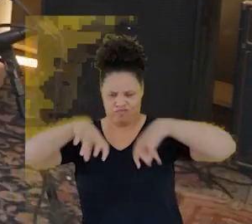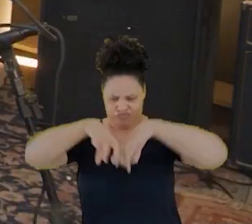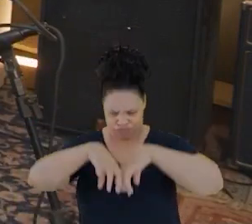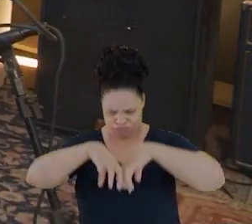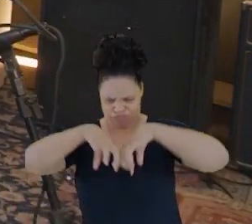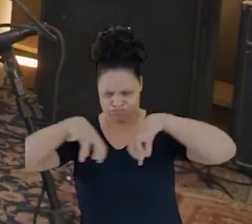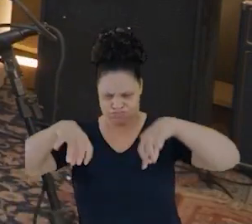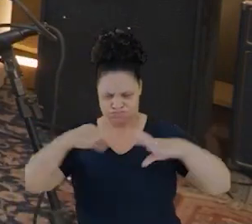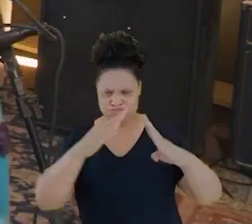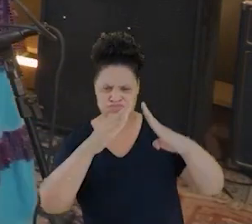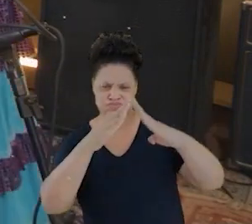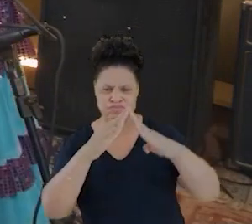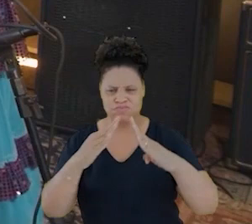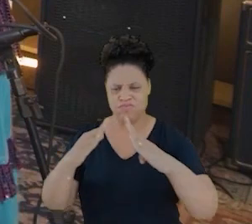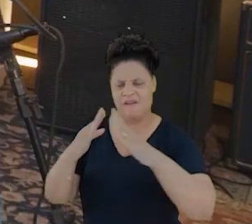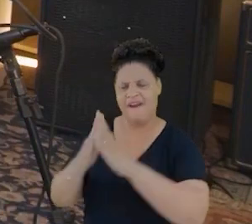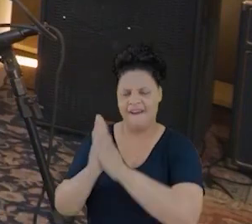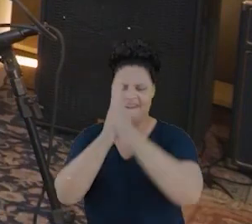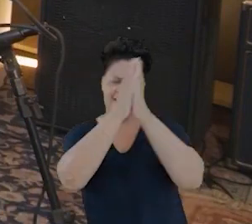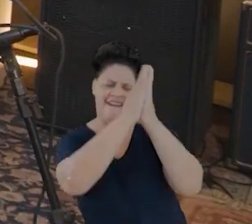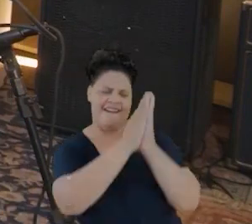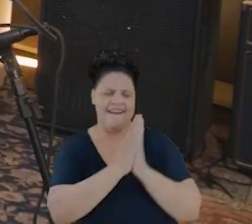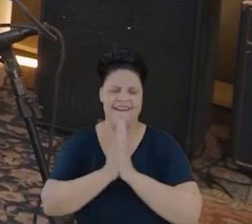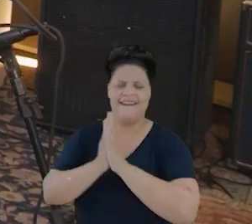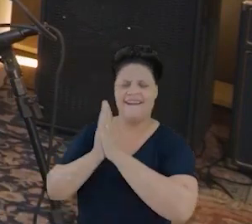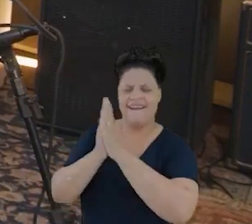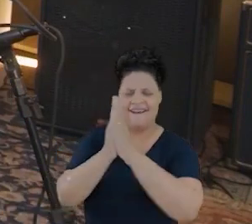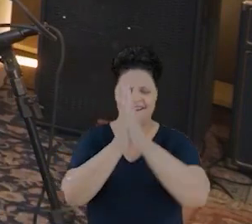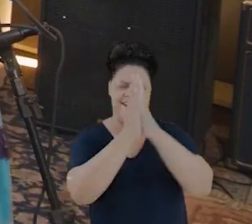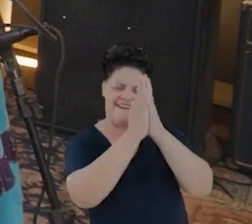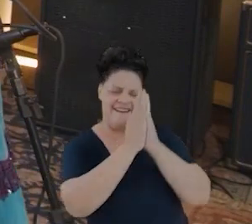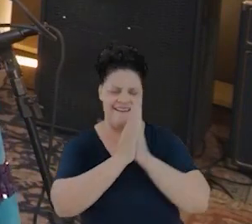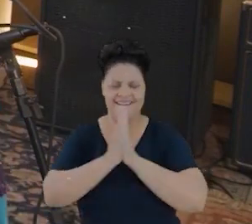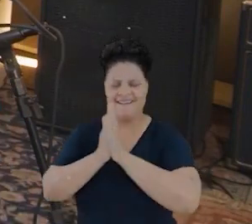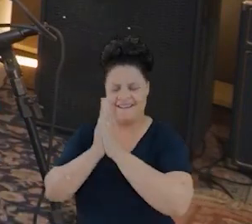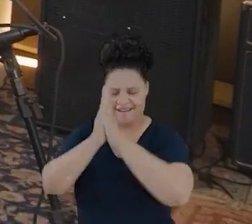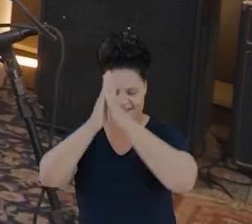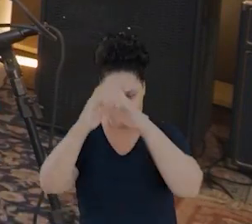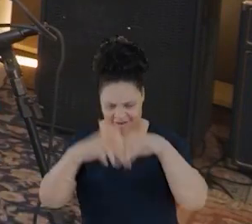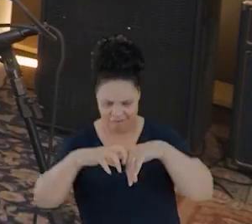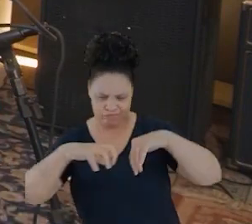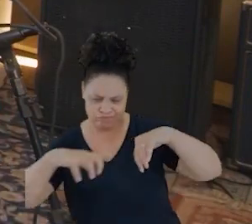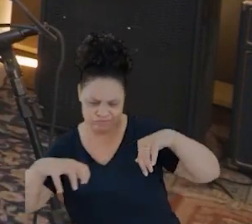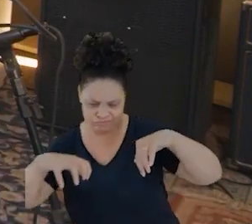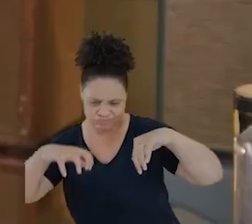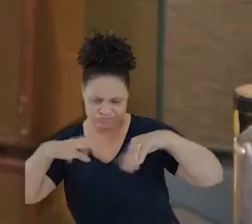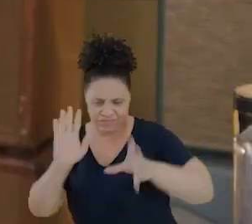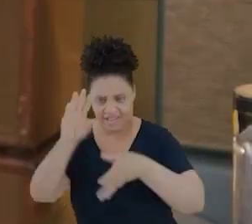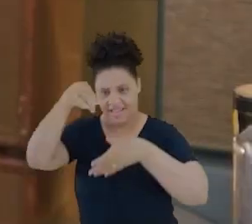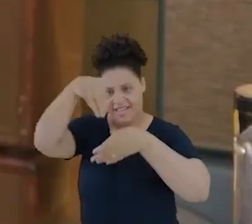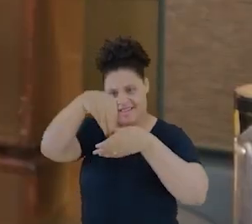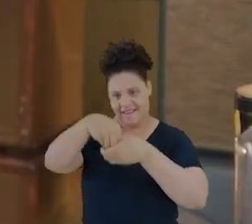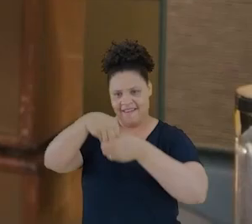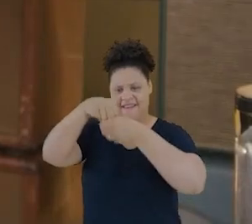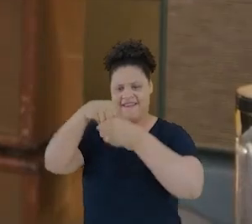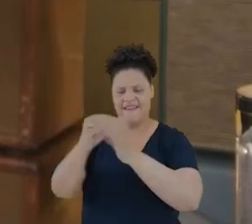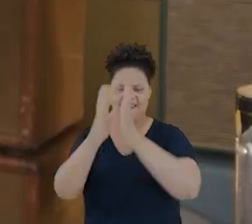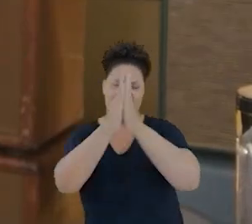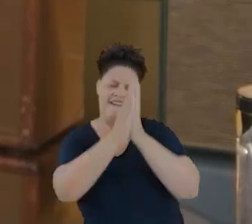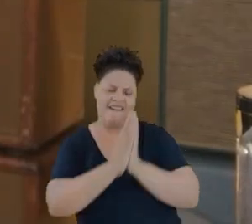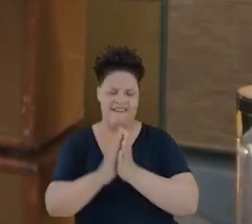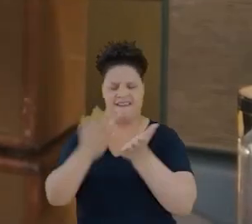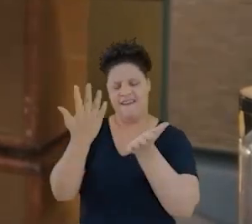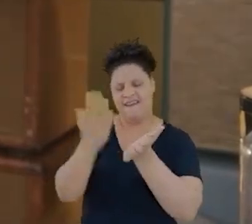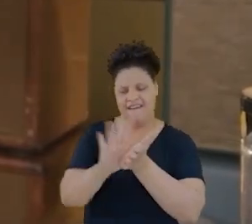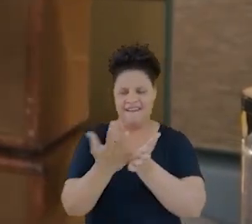barracão, avançar da rezadeira na cacimba lavadeira, urugir nessa canção. Quero ver rachar o chão no barracão e da batida do pandeiro. Quero